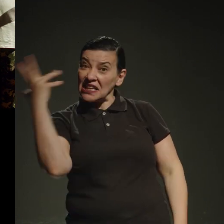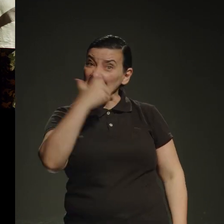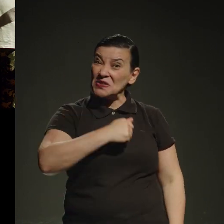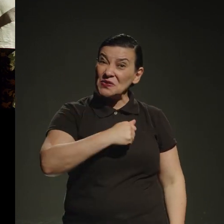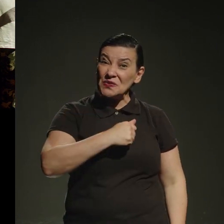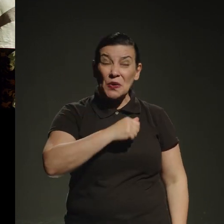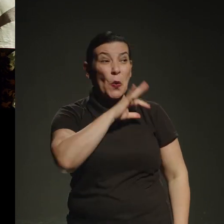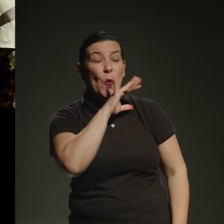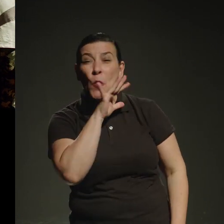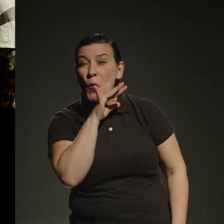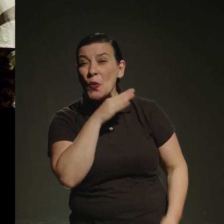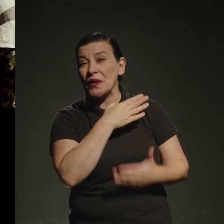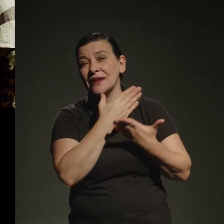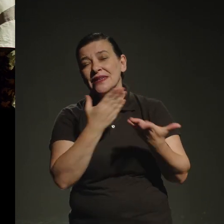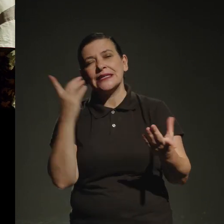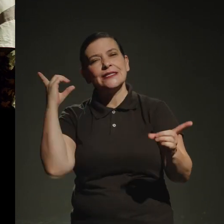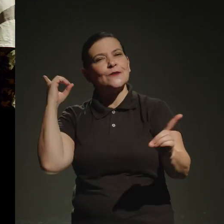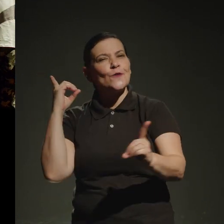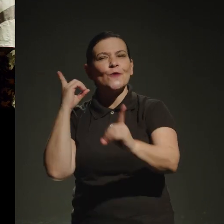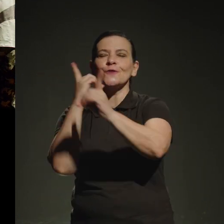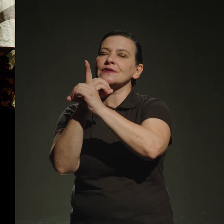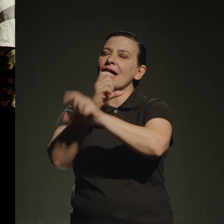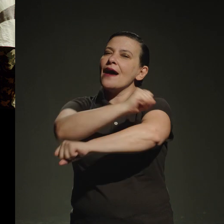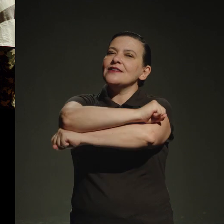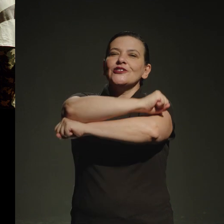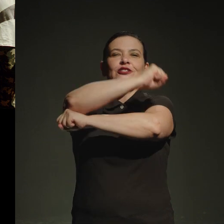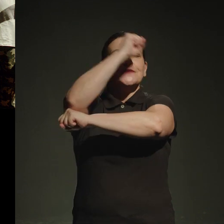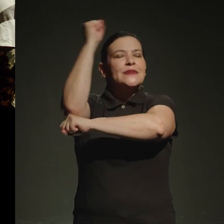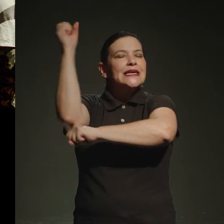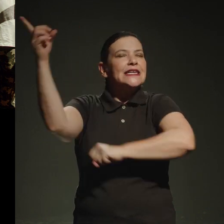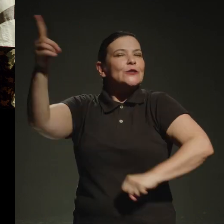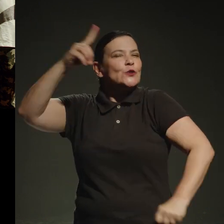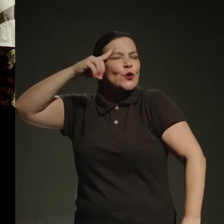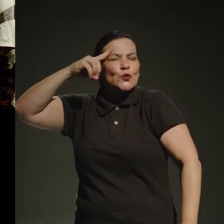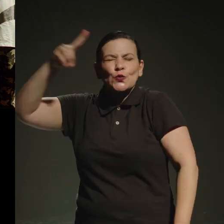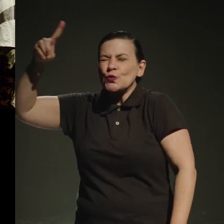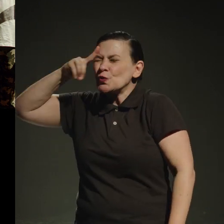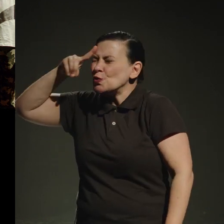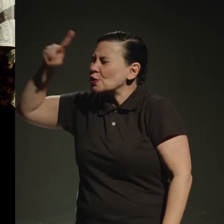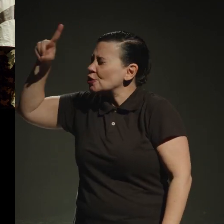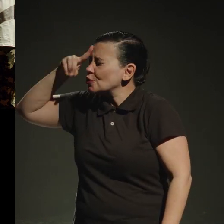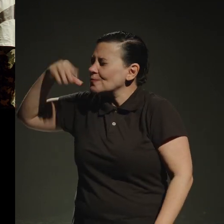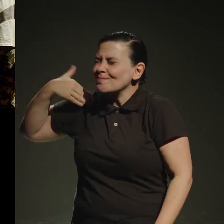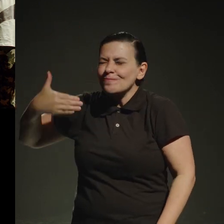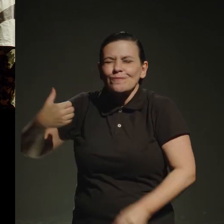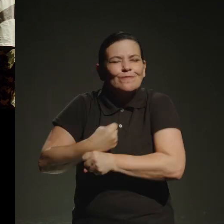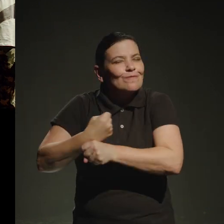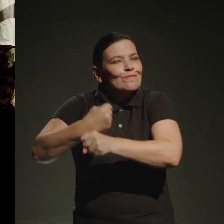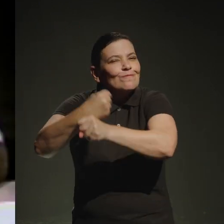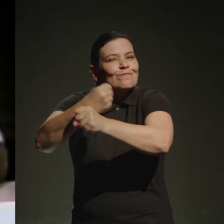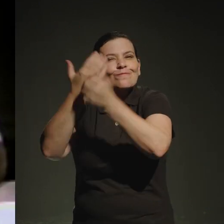Que cantou a cantiga do infinito numa capoeira e ouviu a voz de Deus num poço